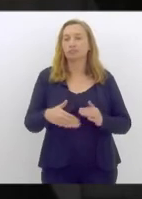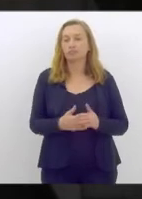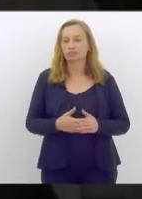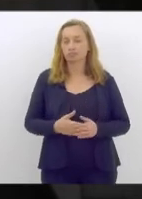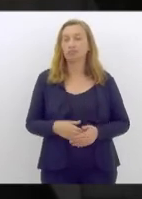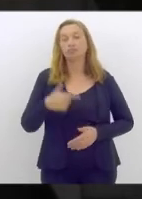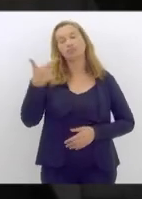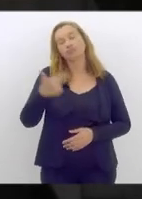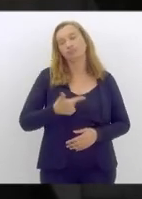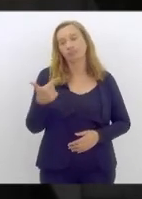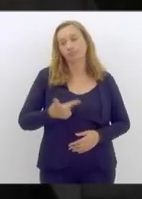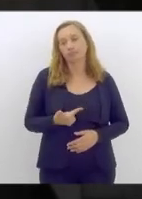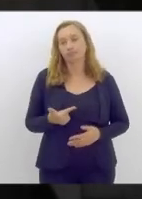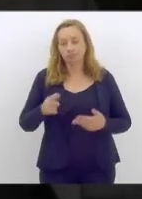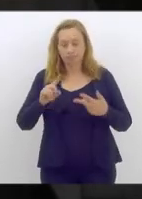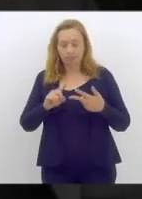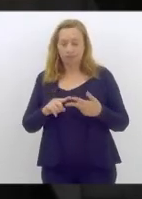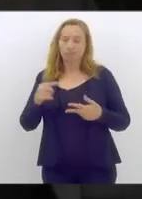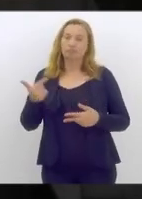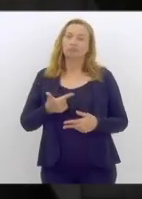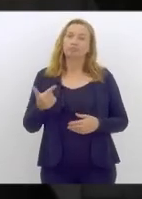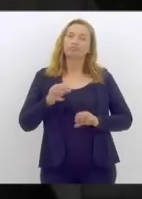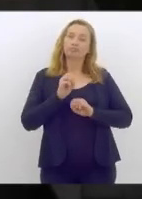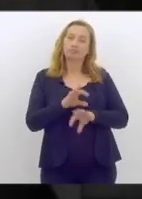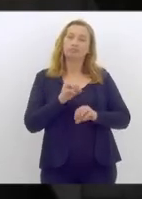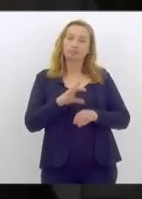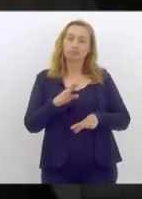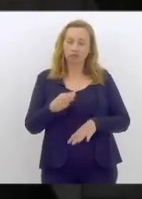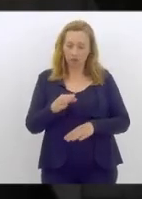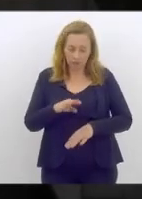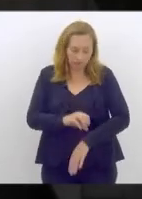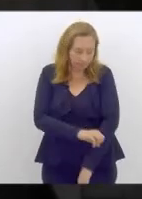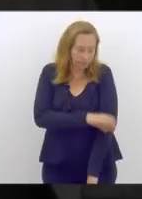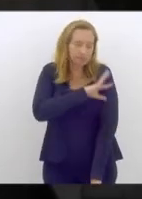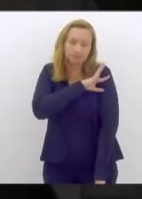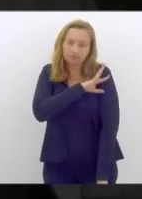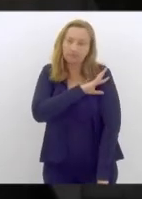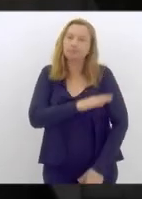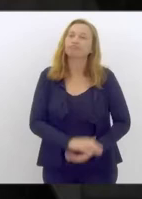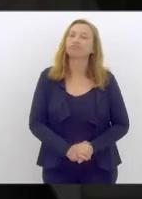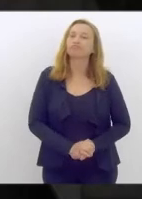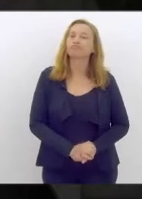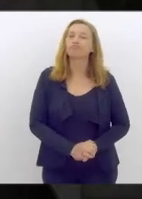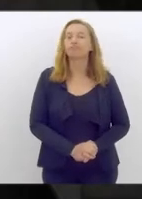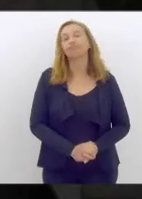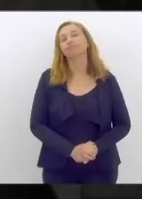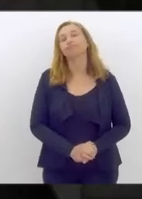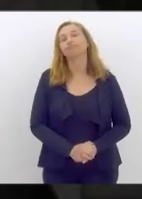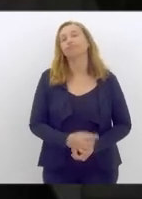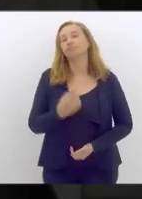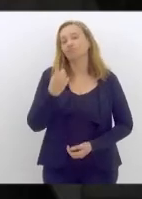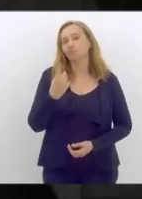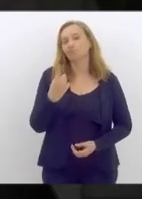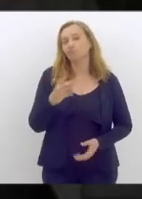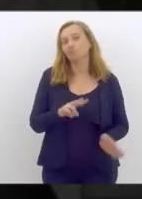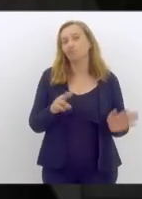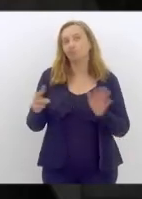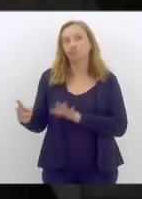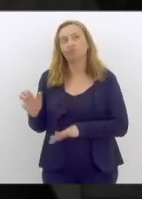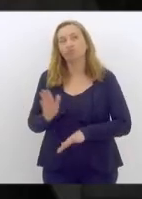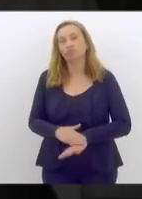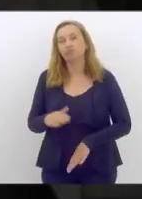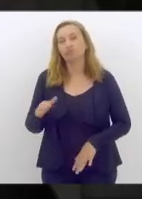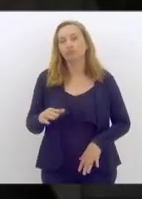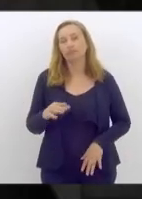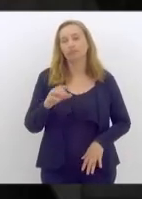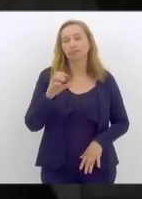segundo aspecto no caso do ensino fundamental e falo isso aqui a cerca de uma semana um pouquinho mais do